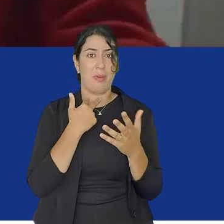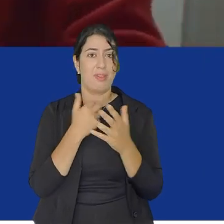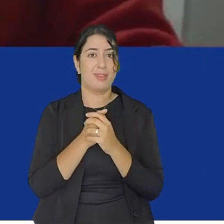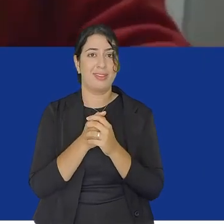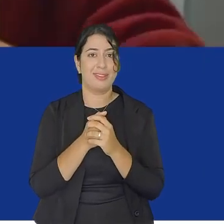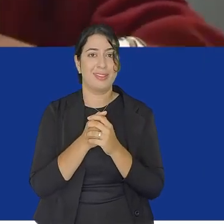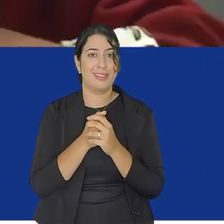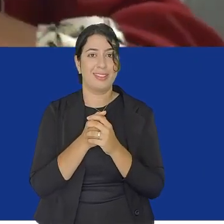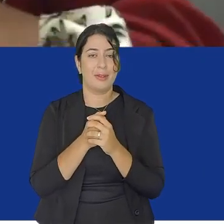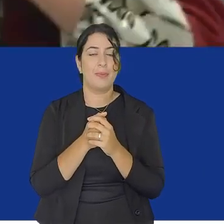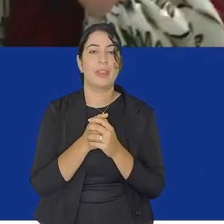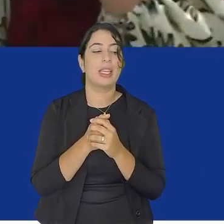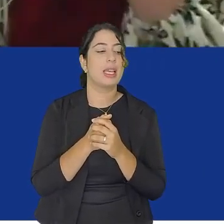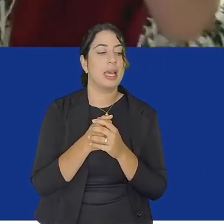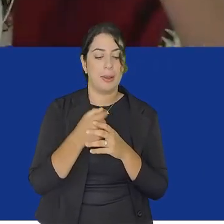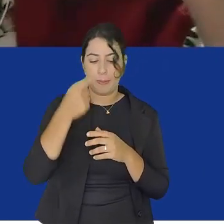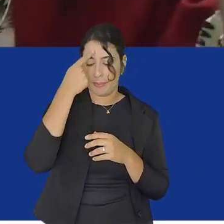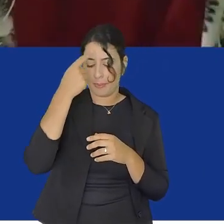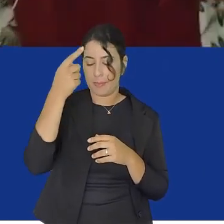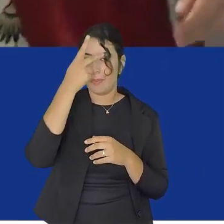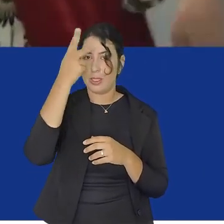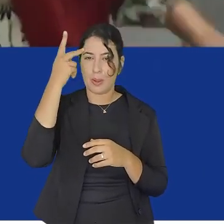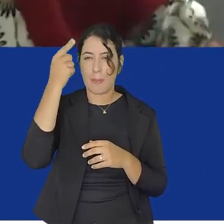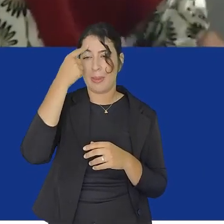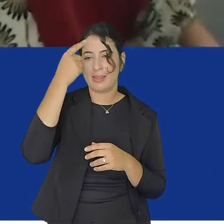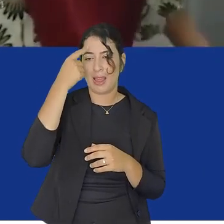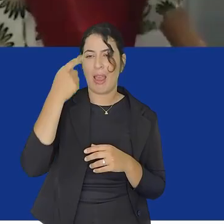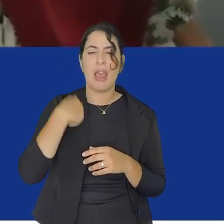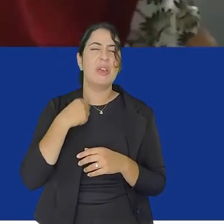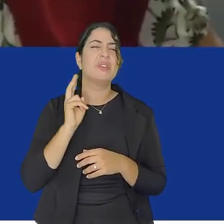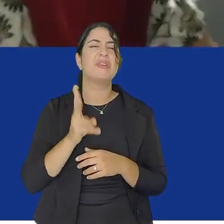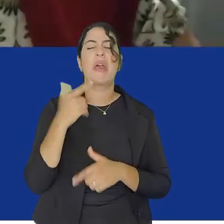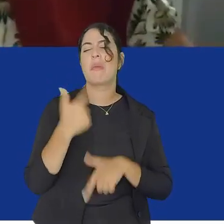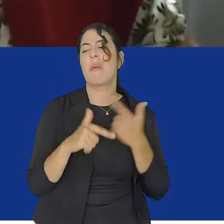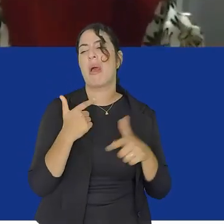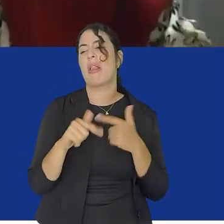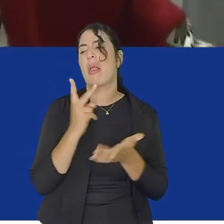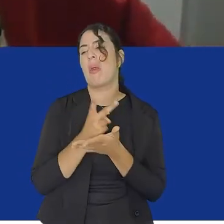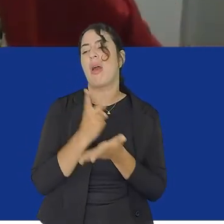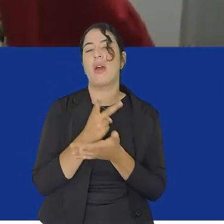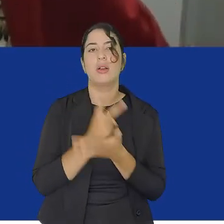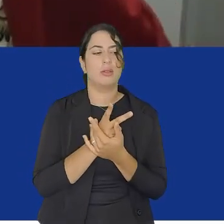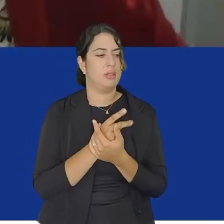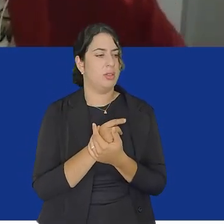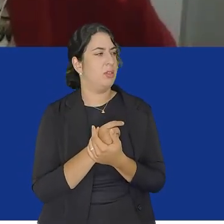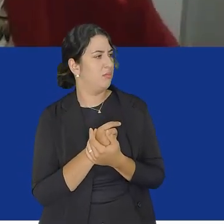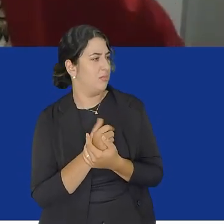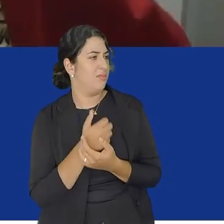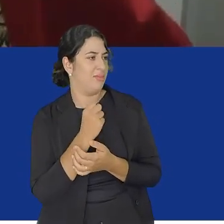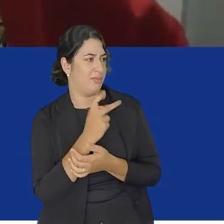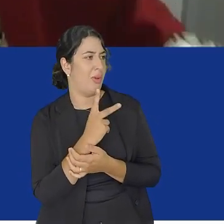sempre tive muita produtividade. Os meus chefes me ensinaram assim. Puxa, que bom, você conseguiu chegar até